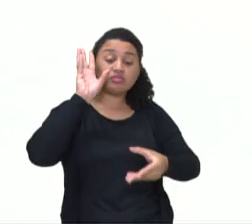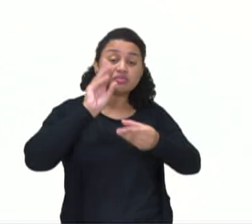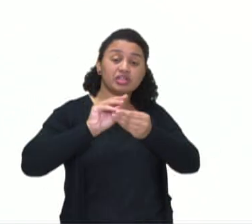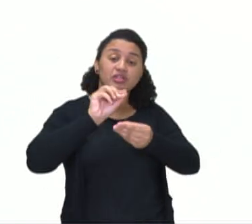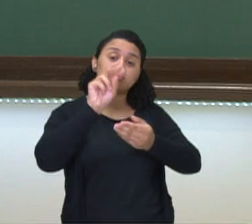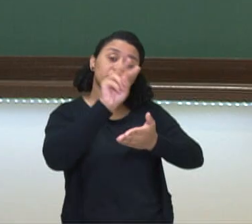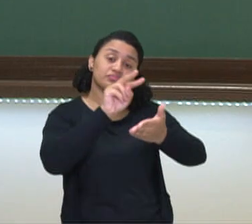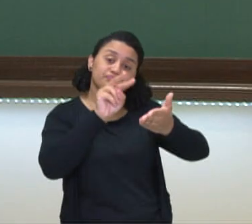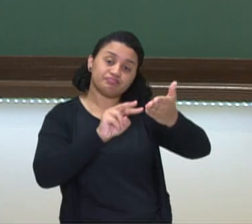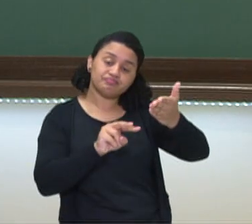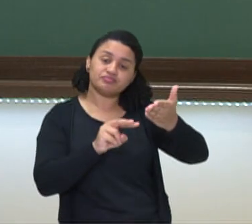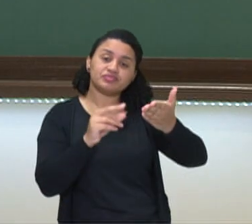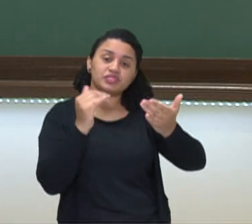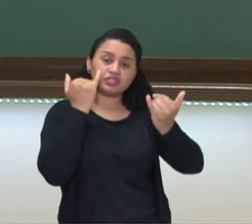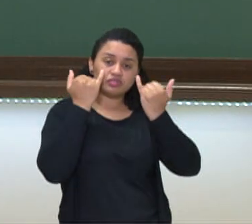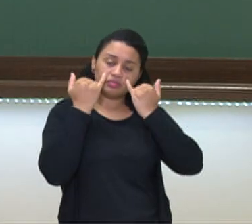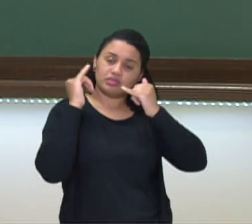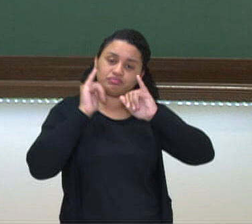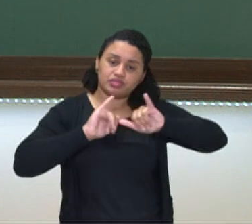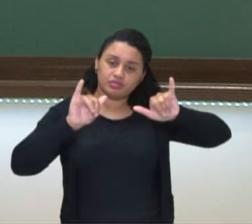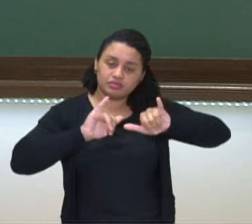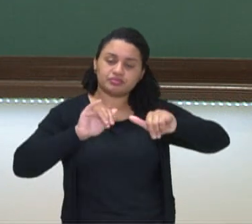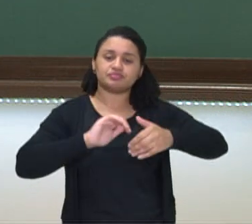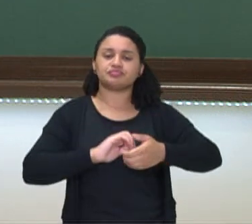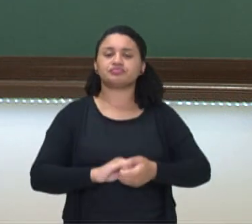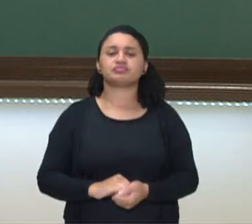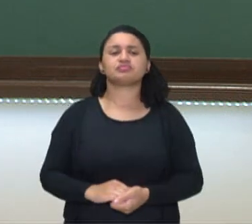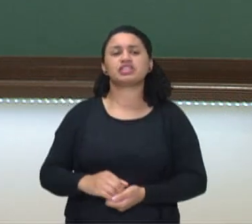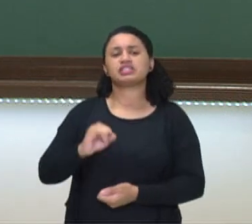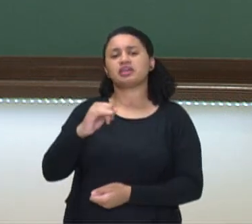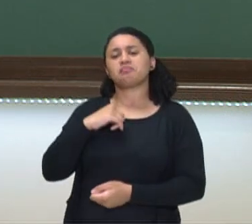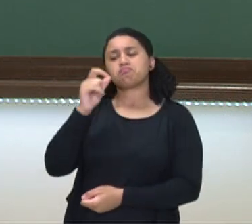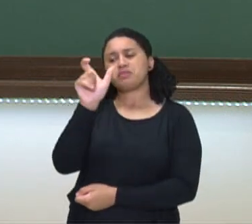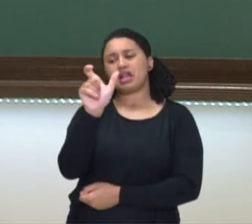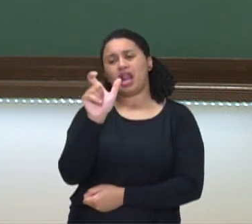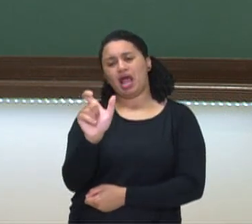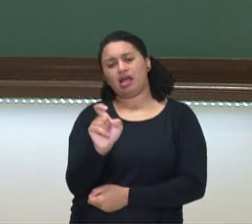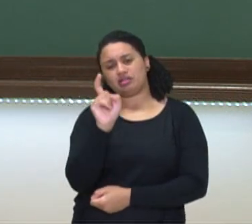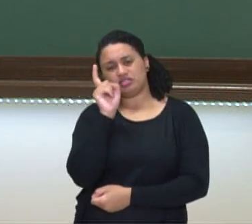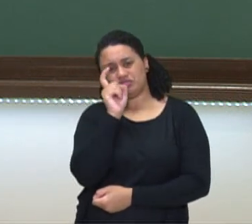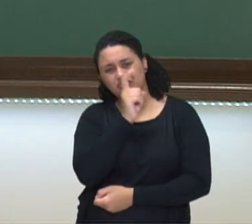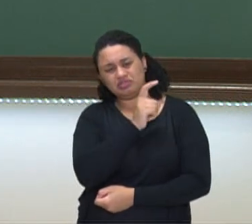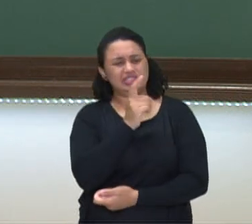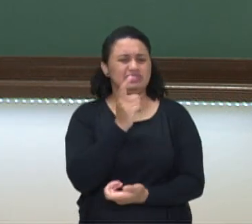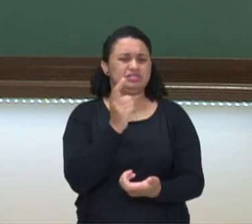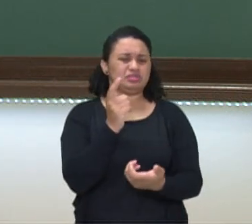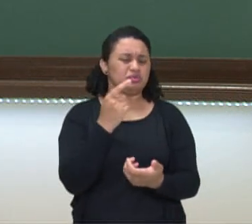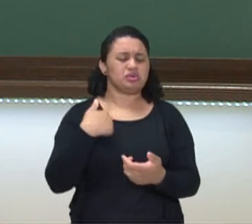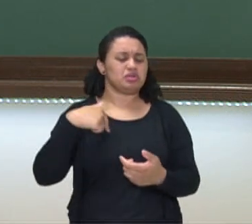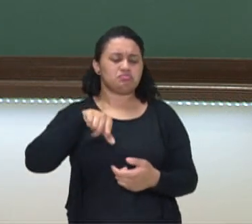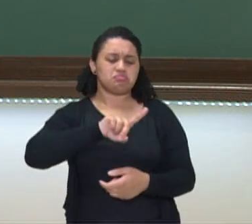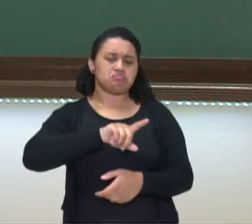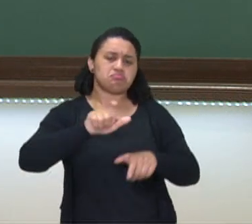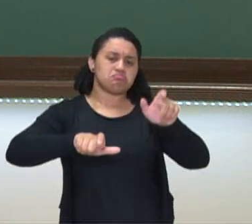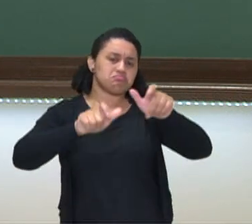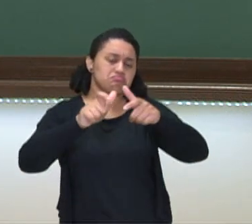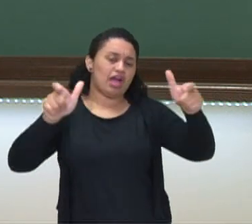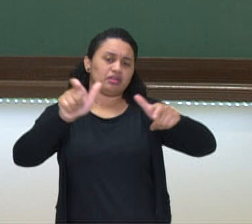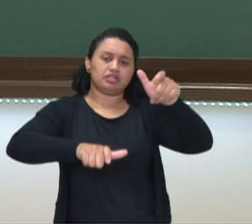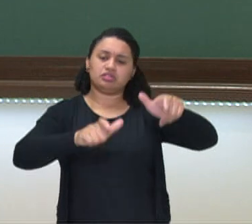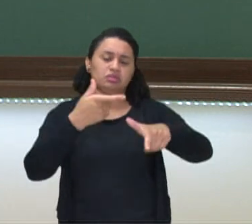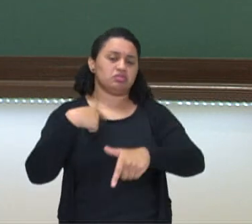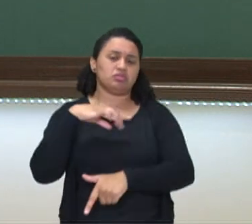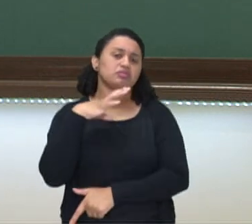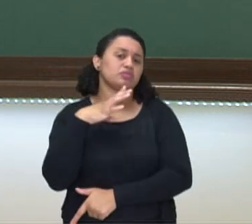noticiado. Se eu tenho palavras muito difíceis, muito complicadas, que não fazem parte do cotidiano das